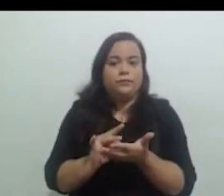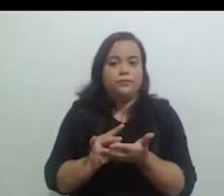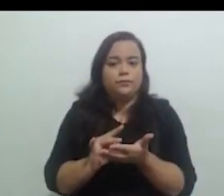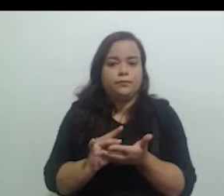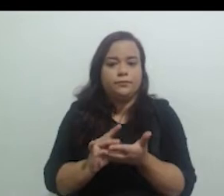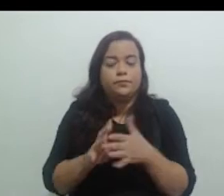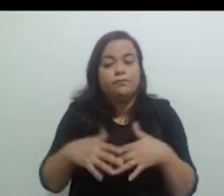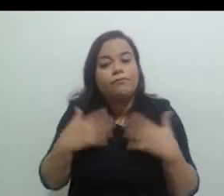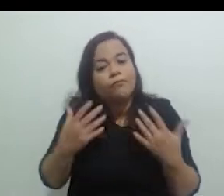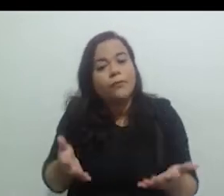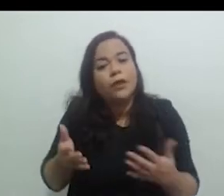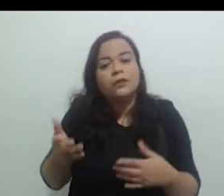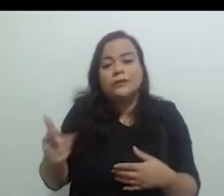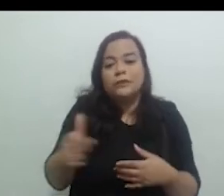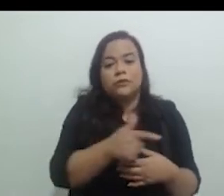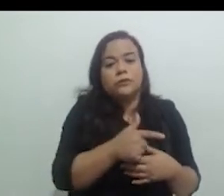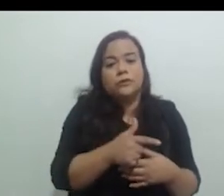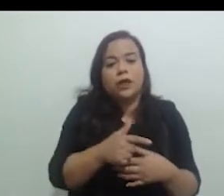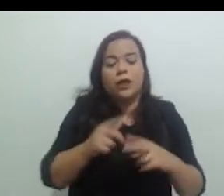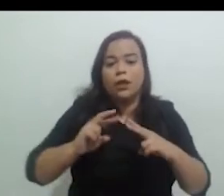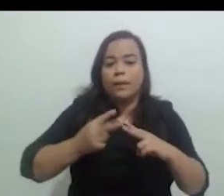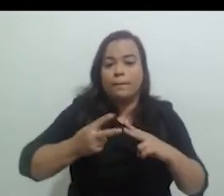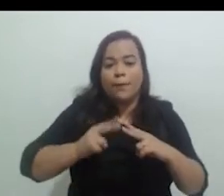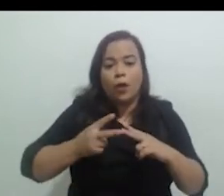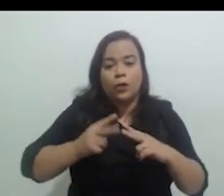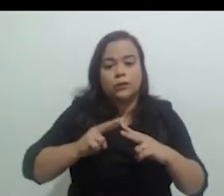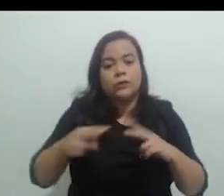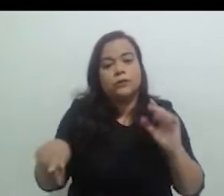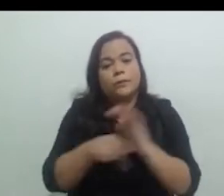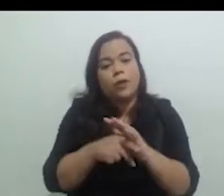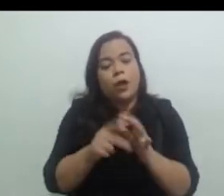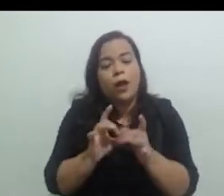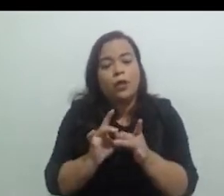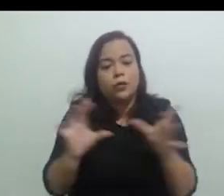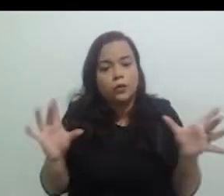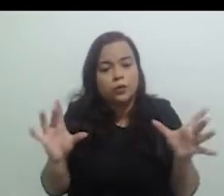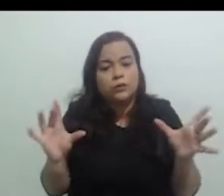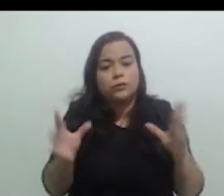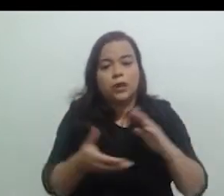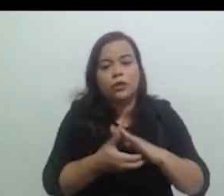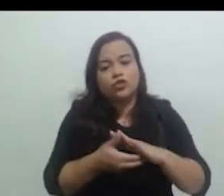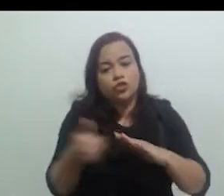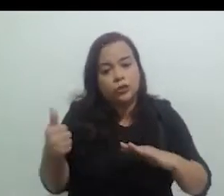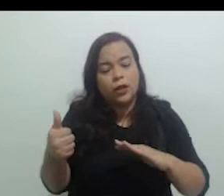nenhuma das hipóteses autorizadoras para a desconstituição do julgado.